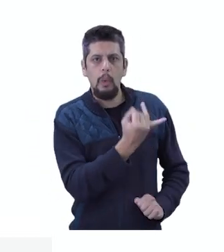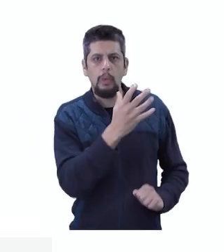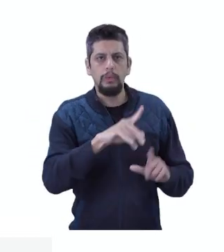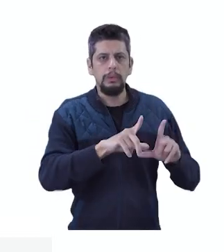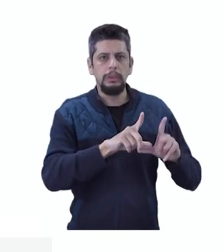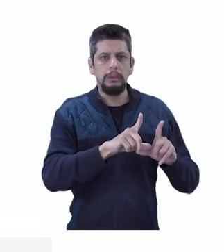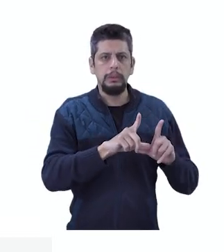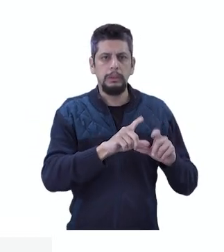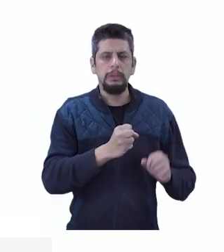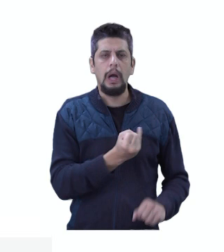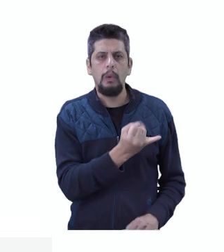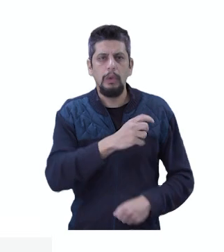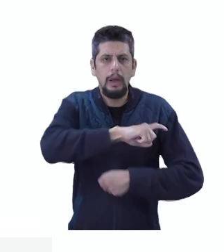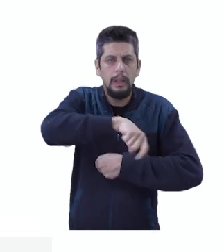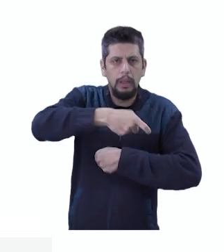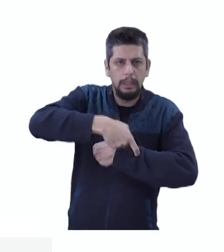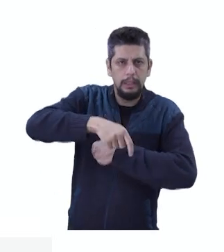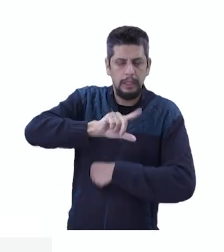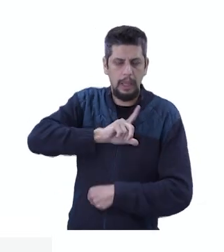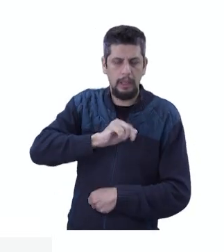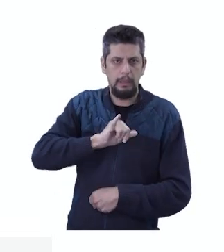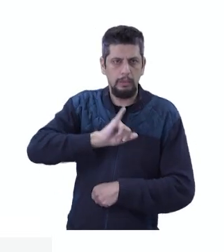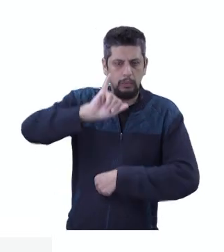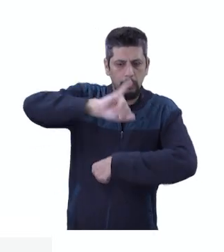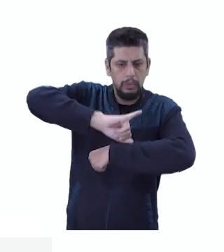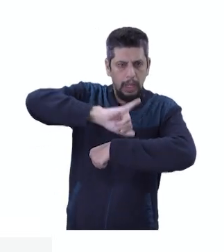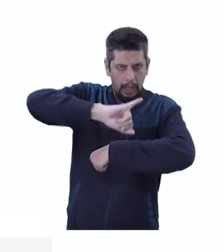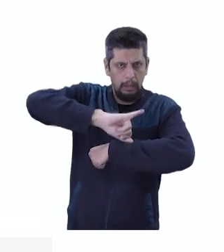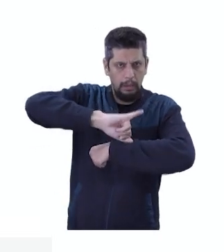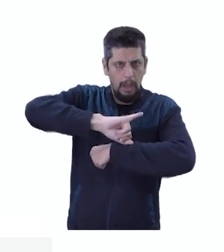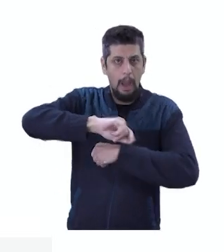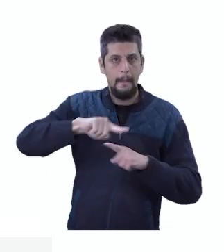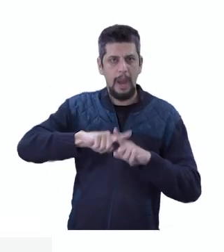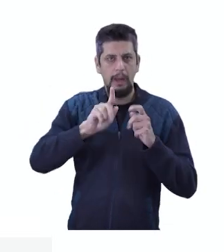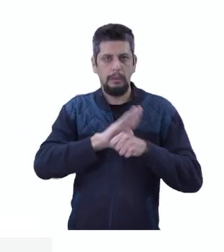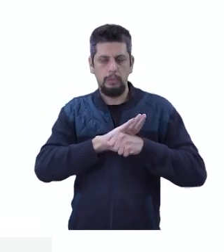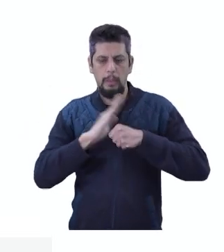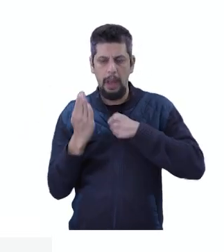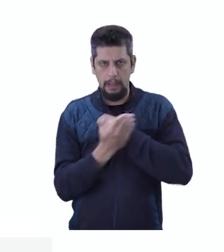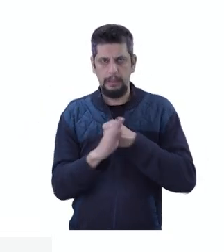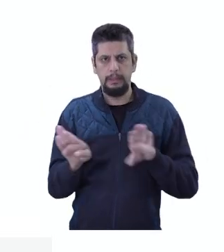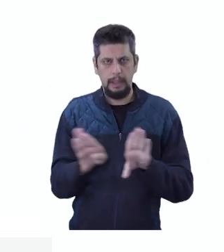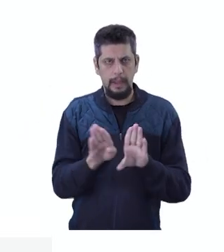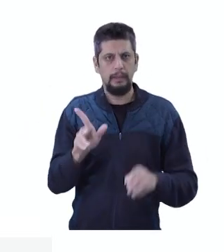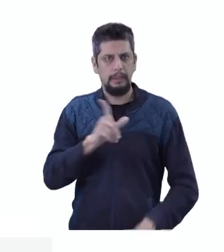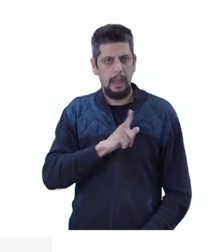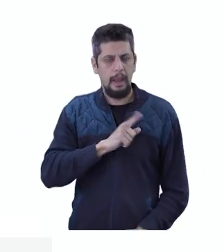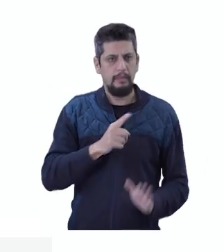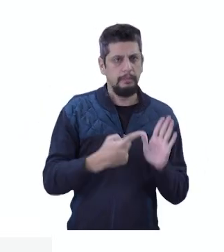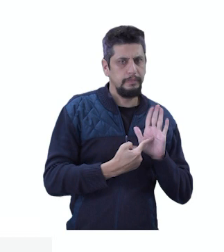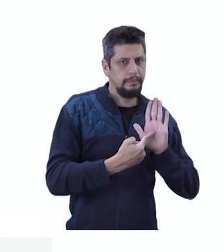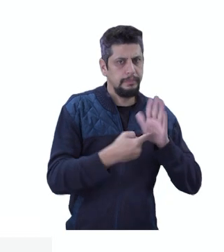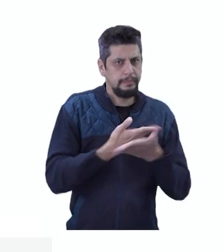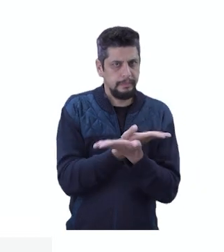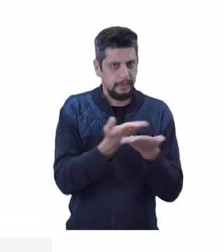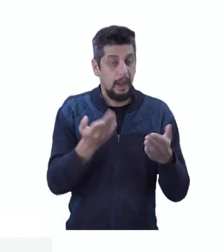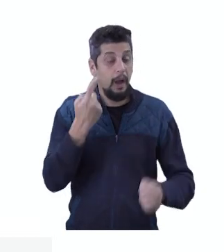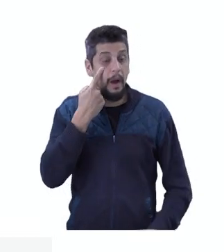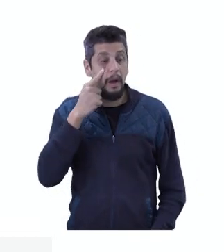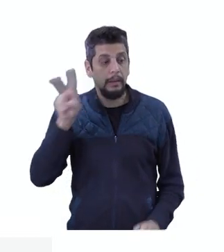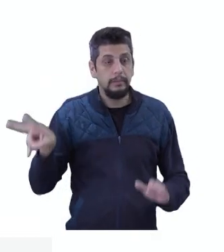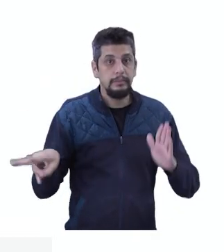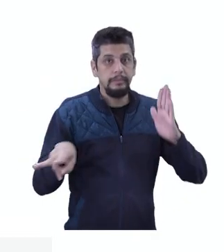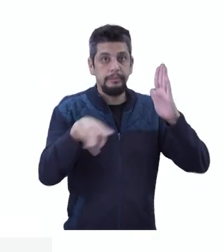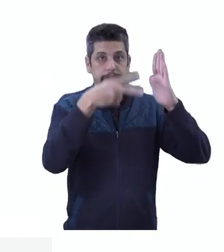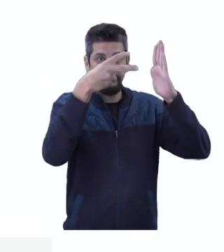alguns relógios que estão no centro da cidade, mas nos bairros também tem relógios, tá? Certo. Vou mostrar algum para vocês aí em casa também, dá